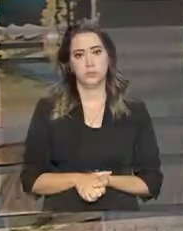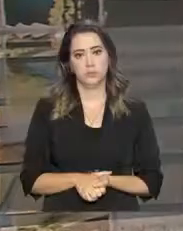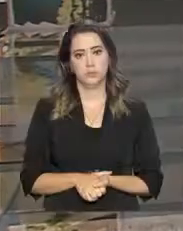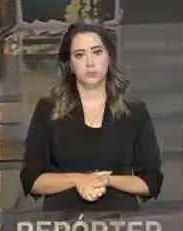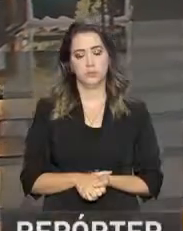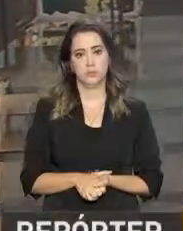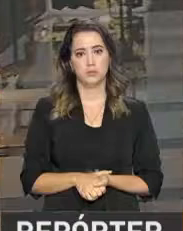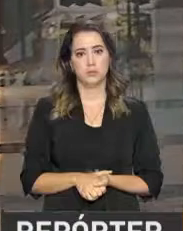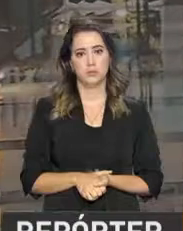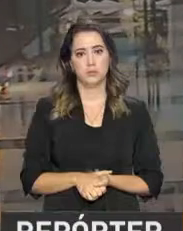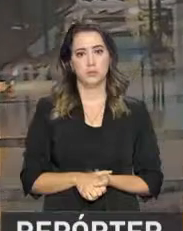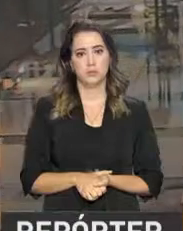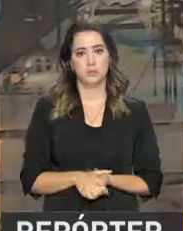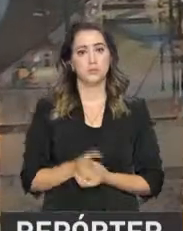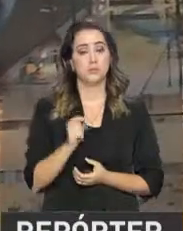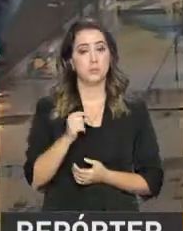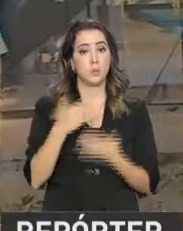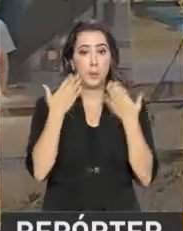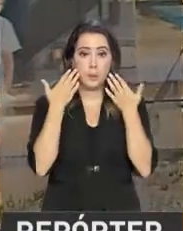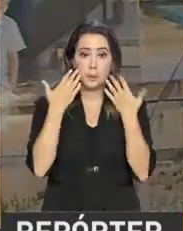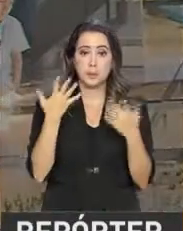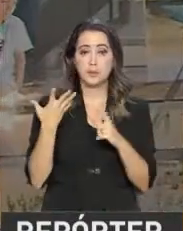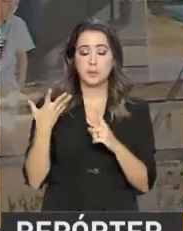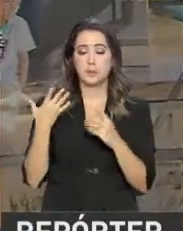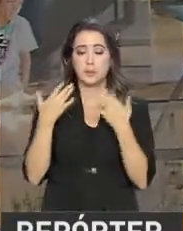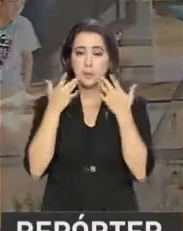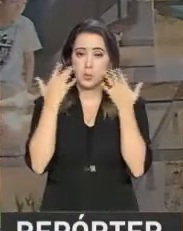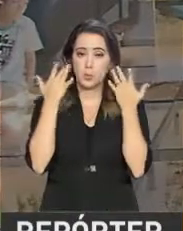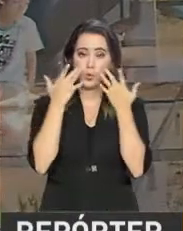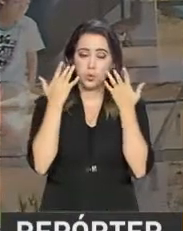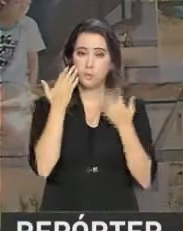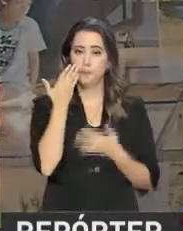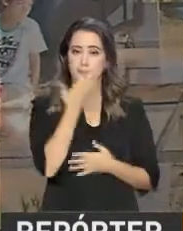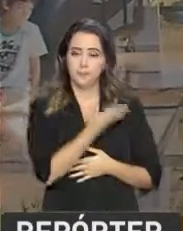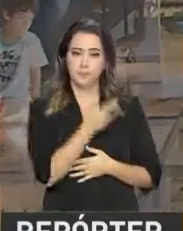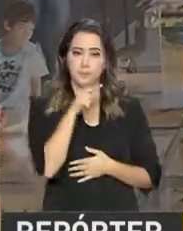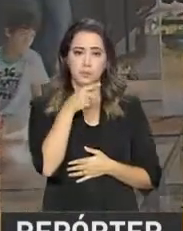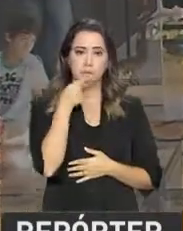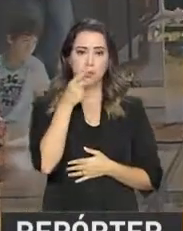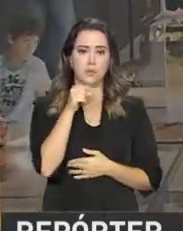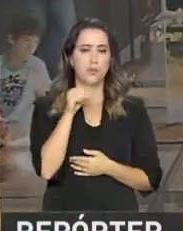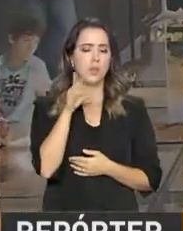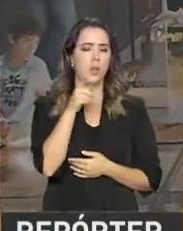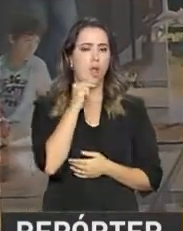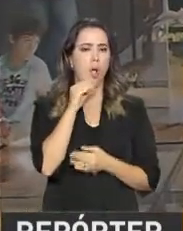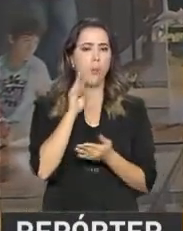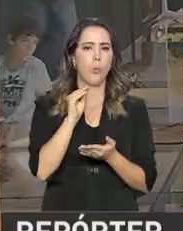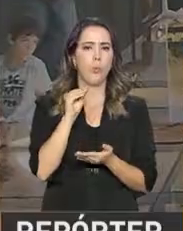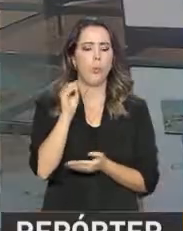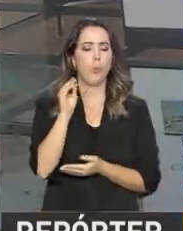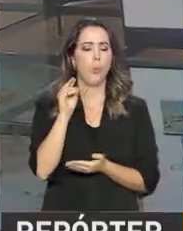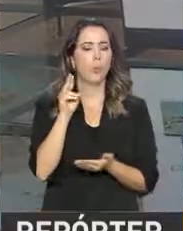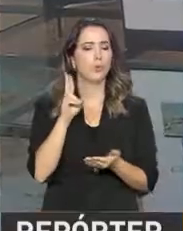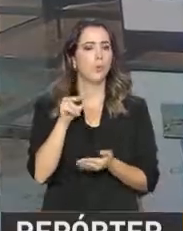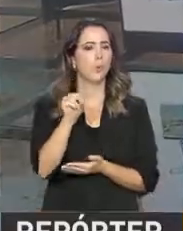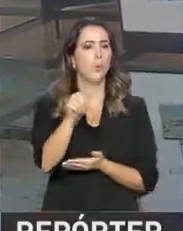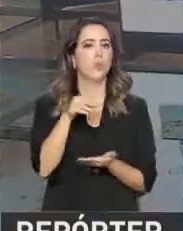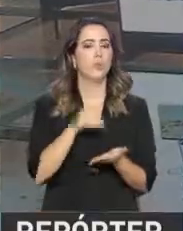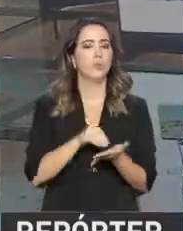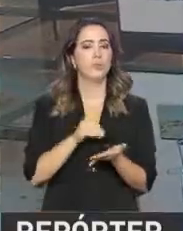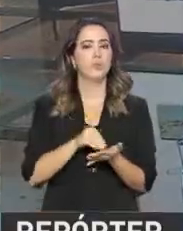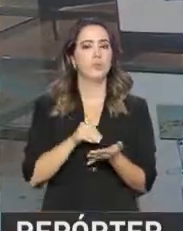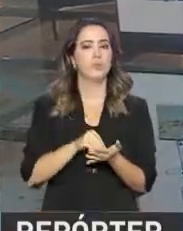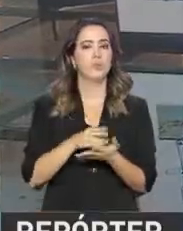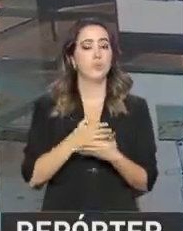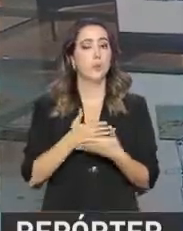A terra nunca mais vai rachar e vamos todos poder comer. A água não vai faltar e os bichos vão tudo sobreviver. Refrescando